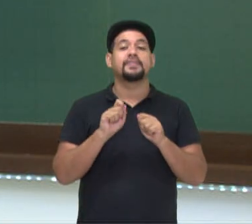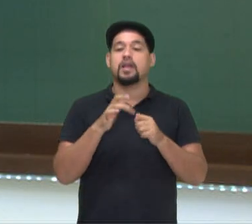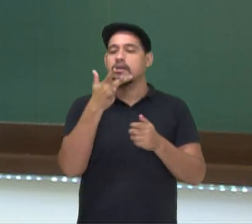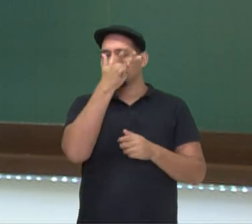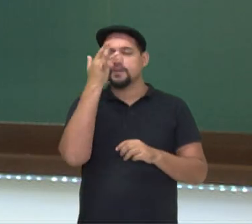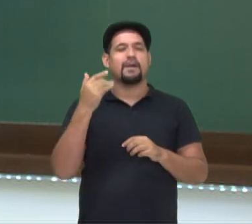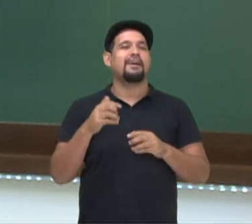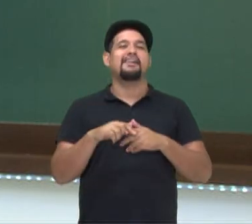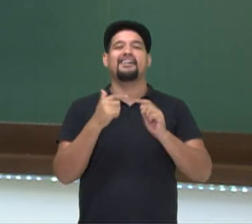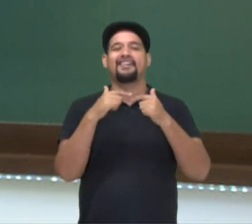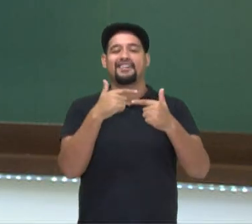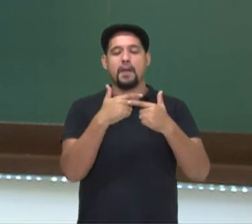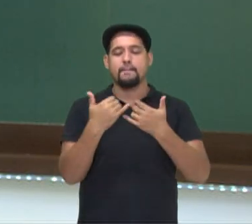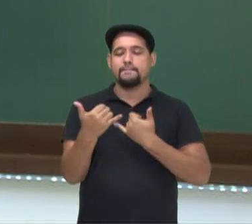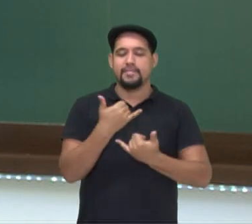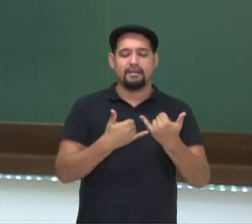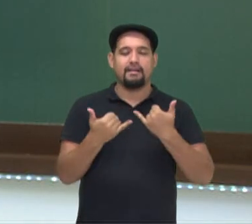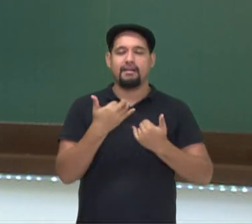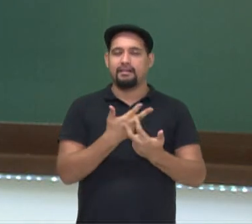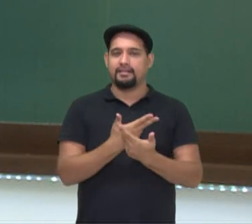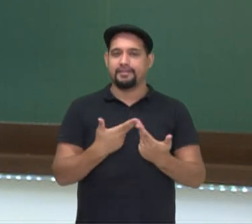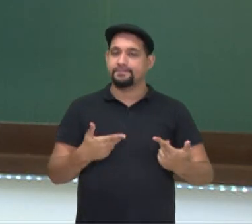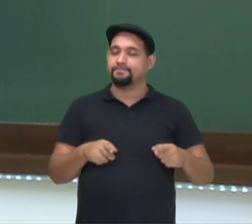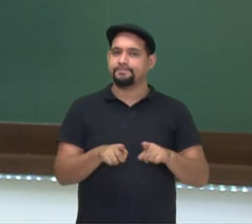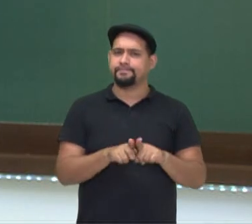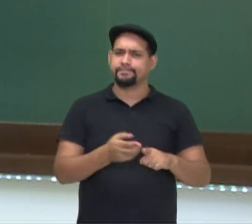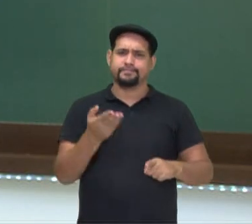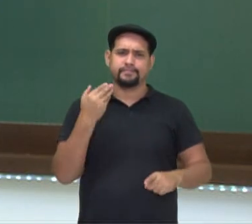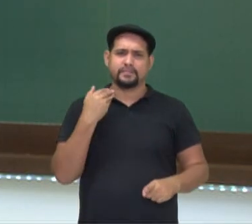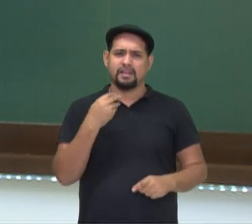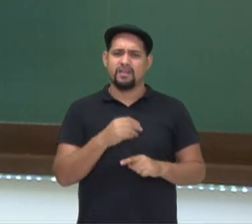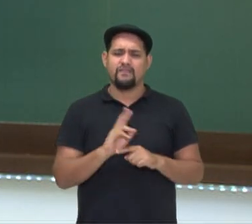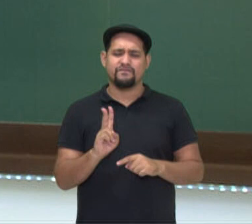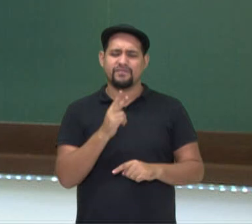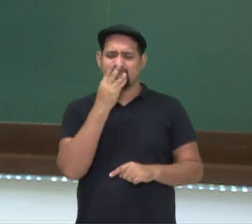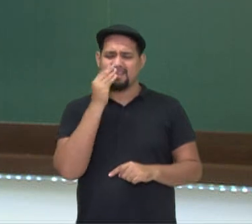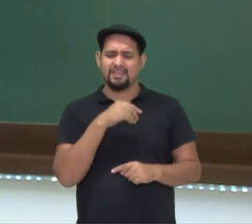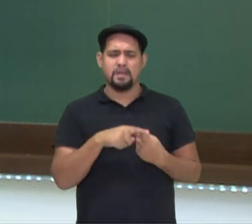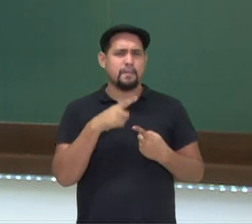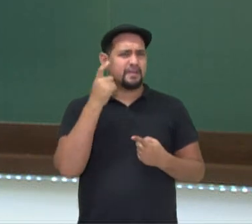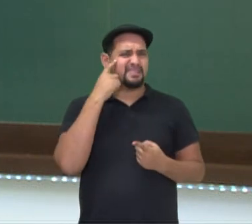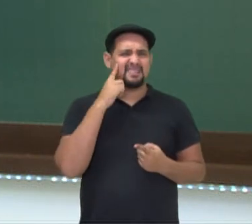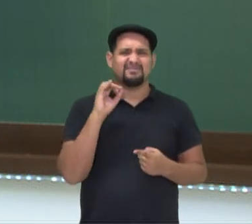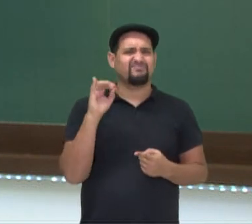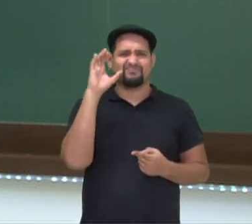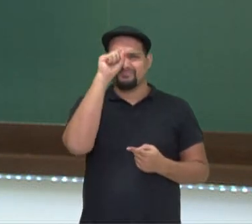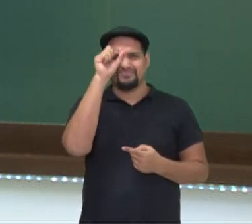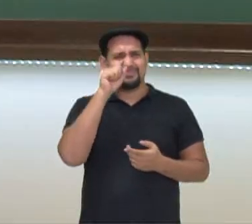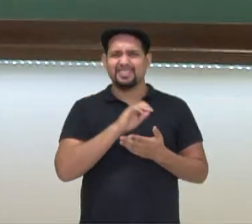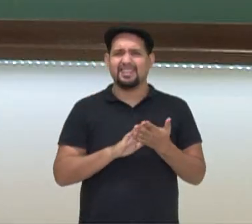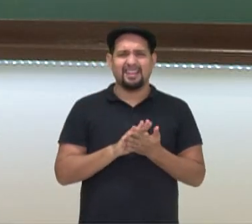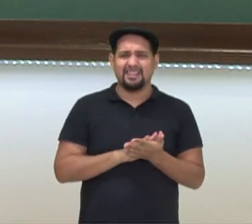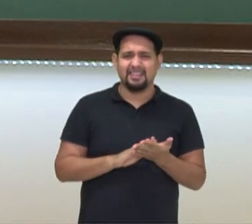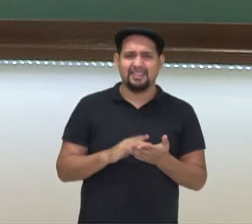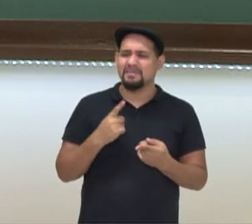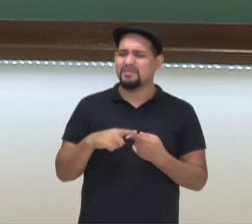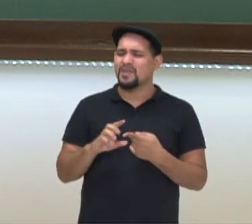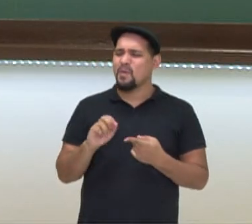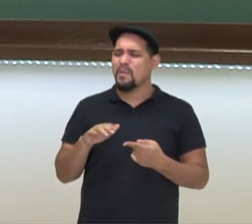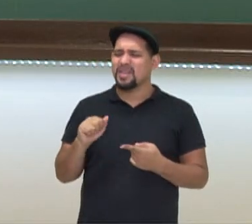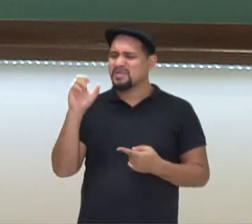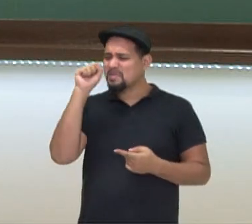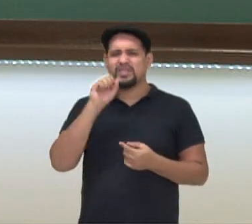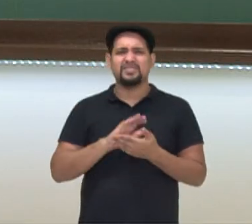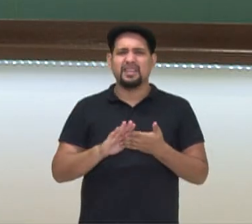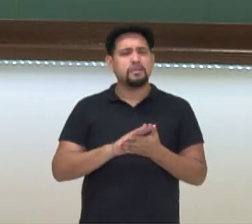rir, brincar. E no início ela era desvalorizada porque eles achavam que não aprendia nada. Para que serve a comédia? Sabemos que serve sim